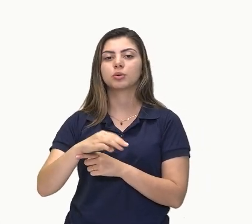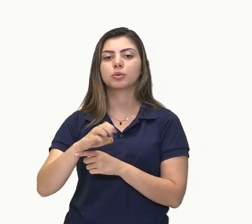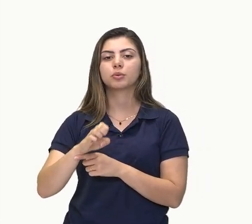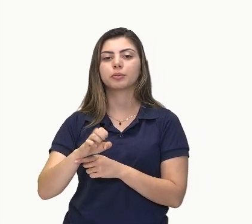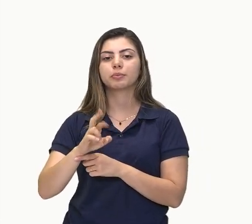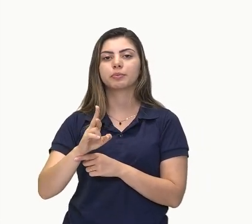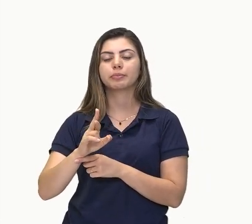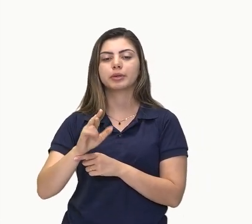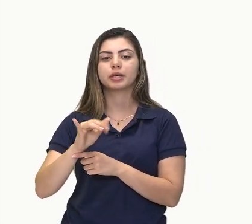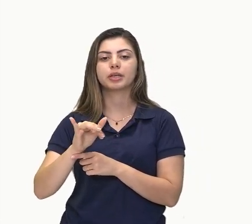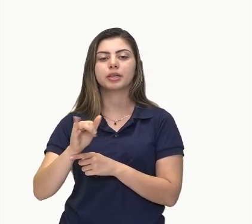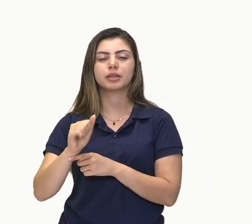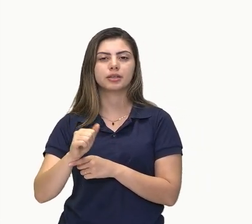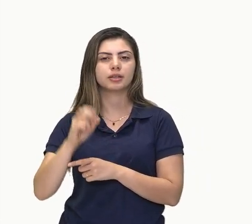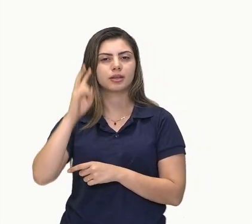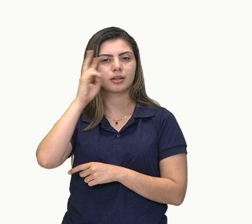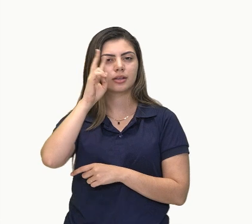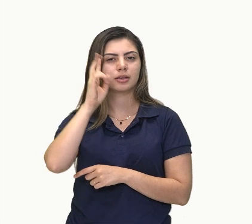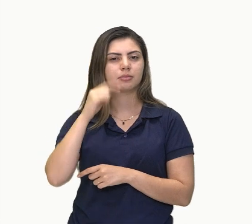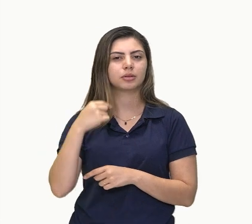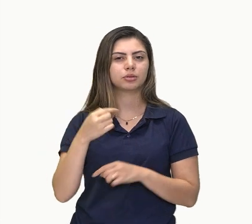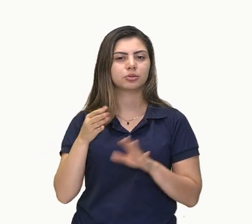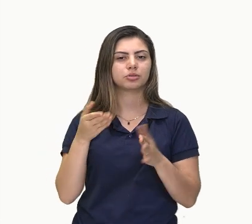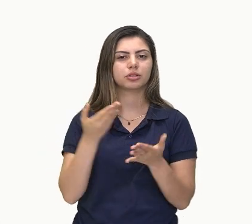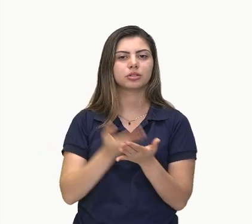Tautomeria. Lembra que a gente falou que